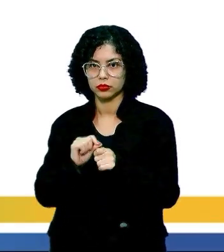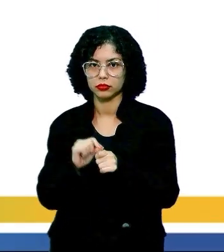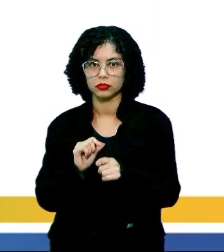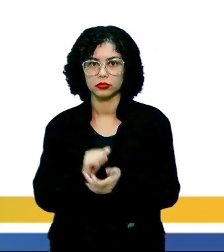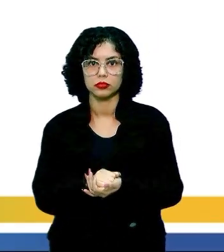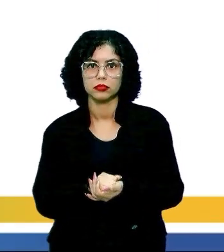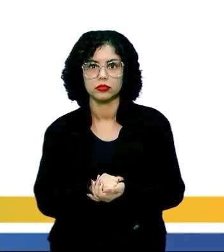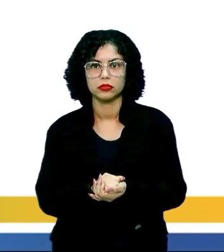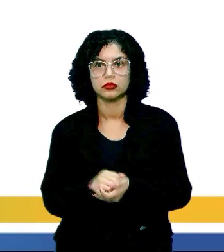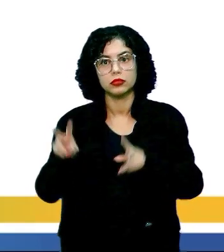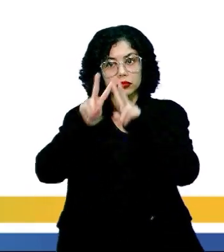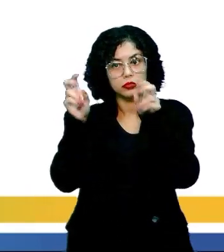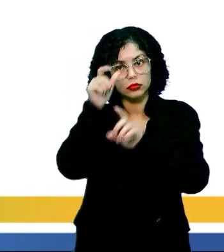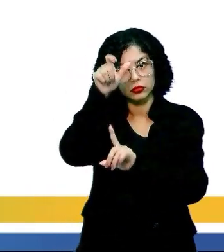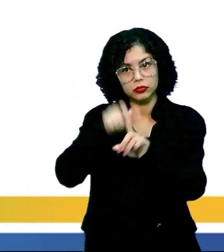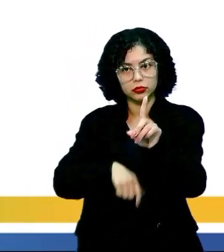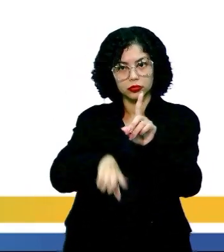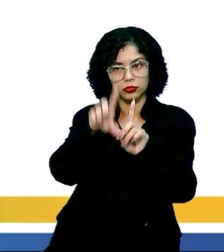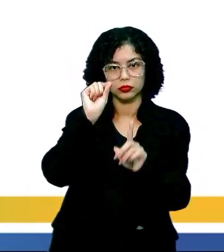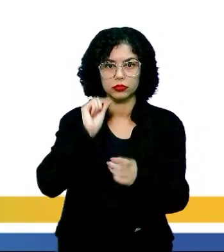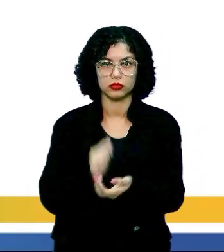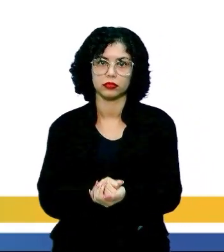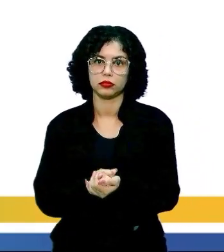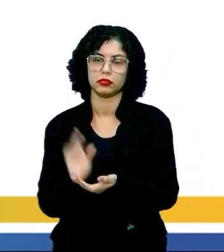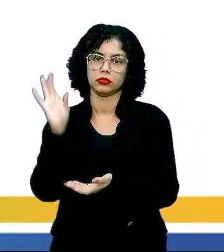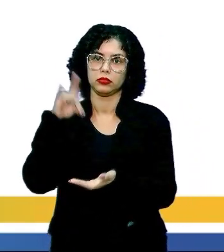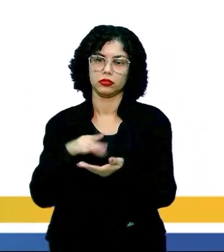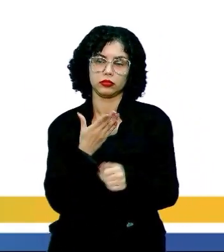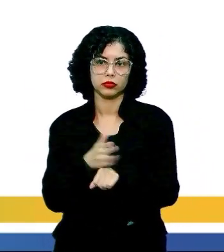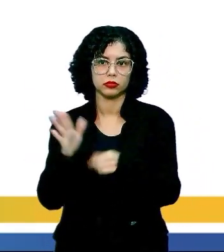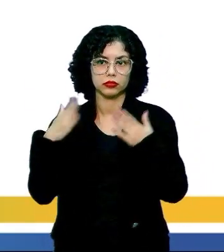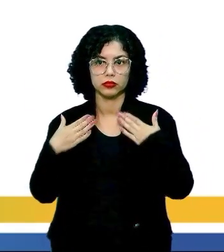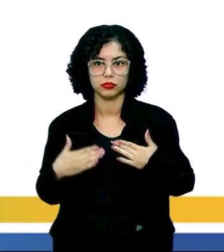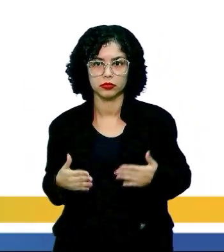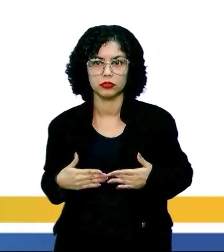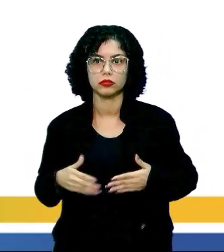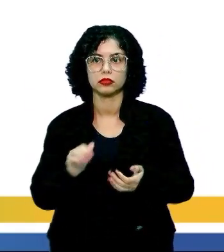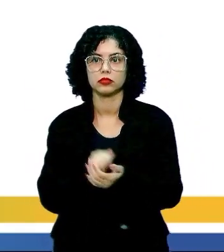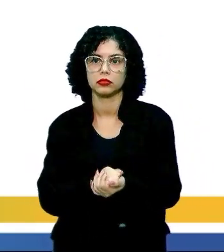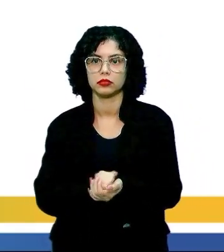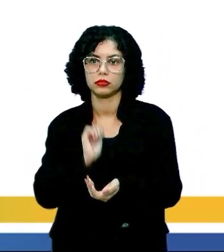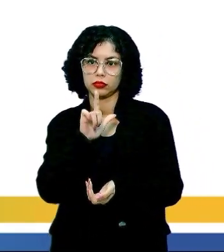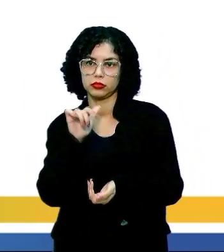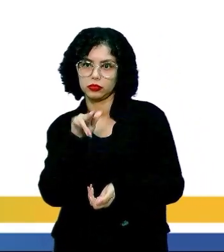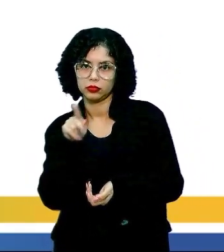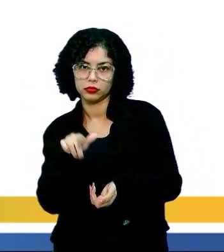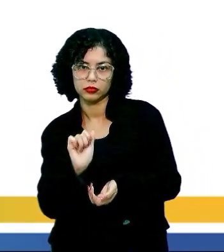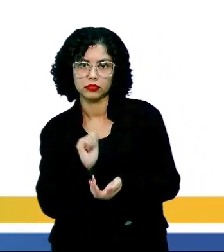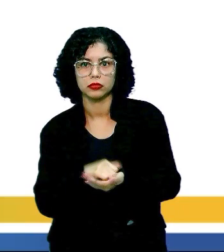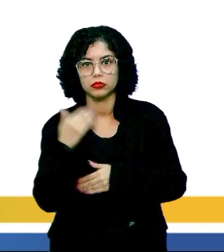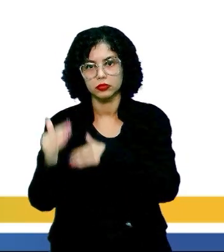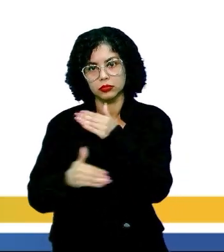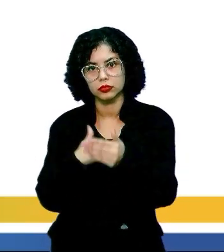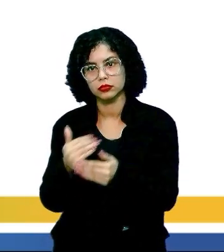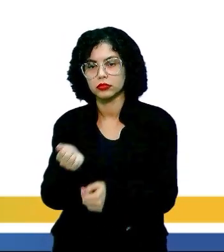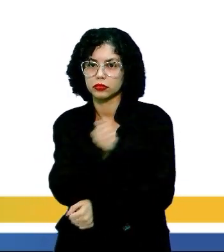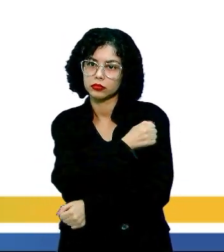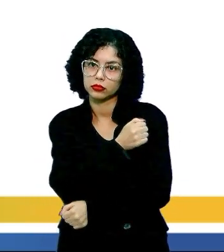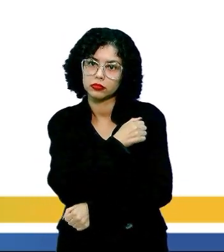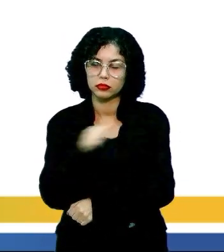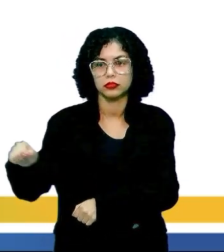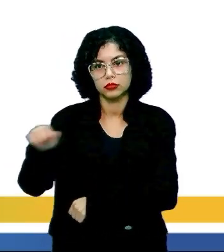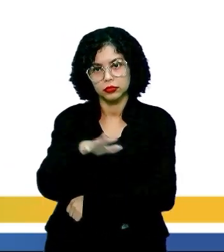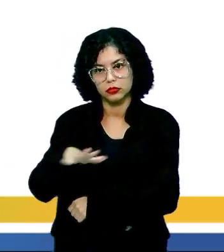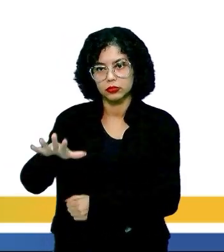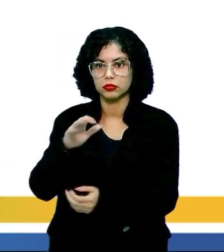aqui ó em suma a autonomia é um elemento fundamental para a realização das práticas corporais no lazer e para o